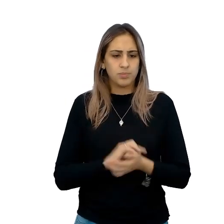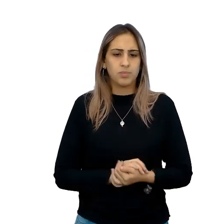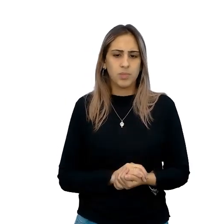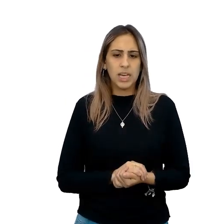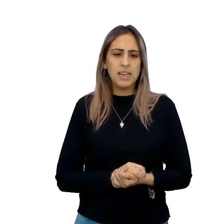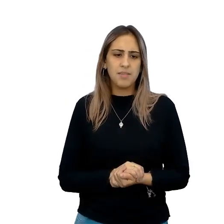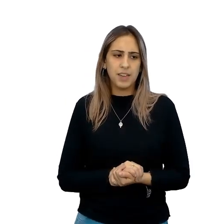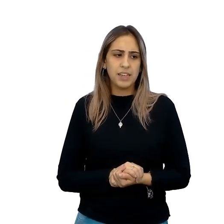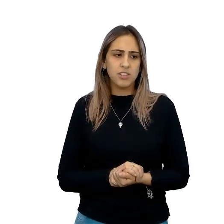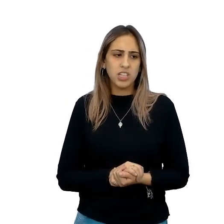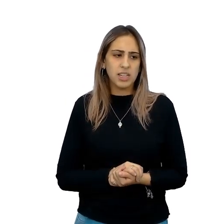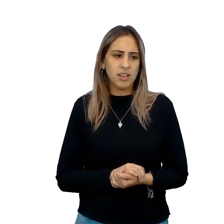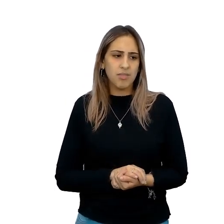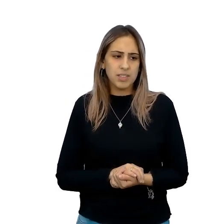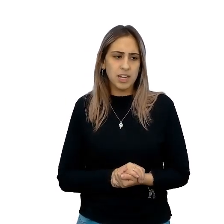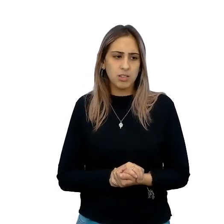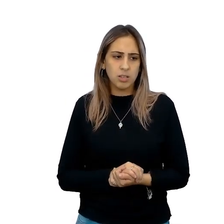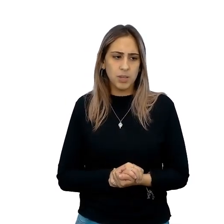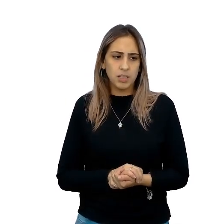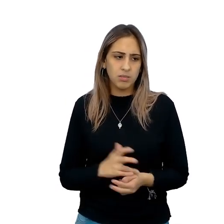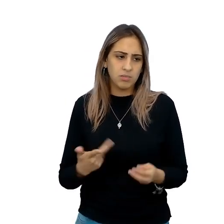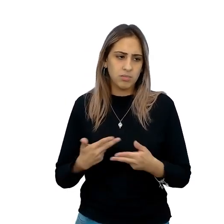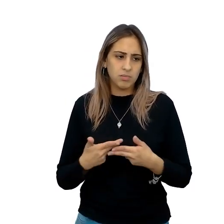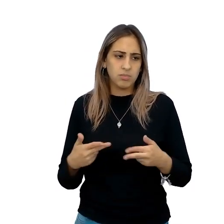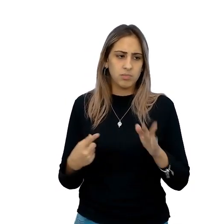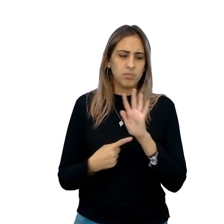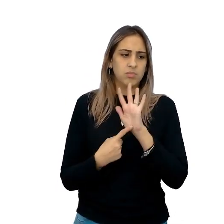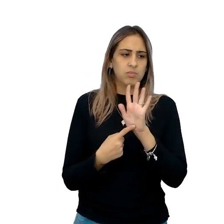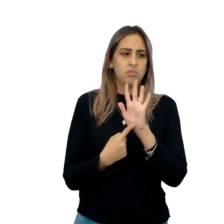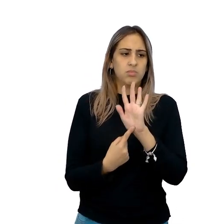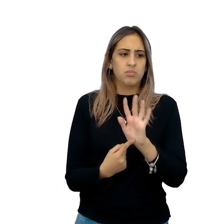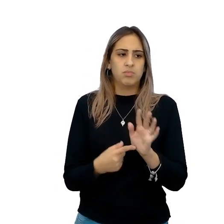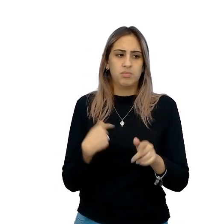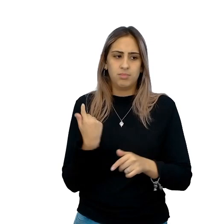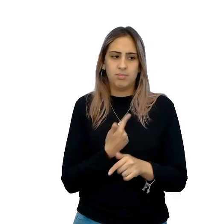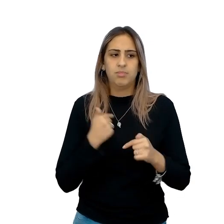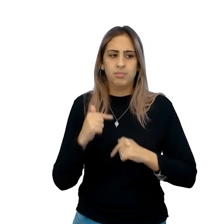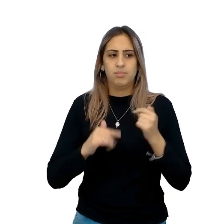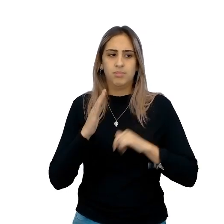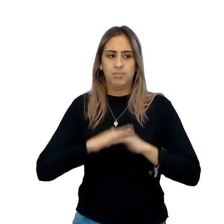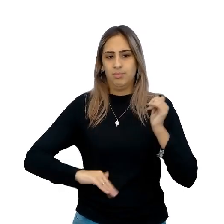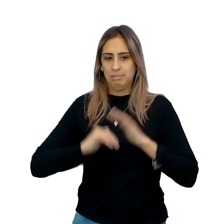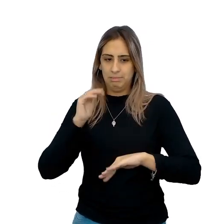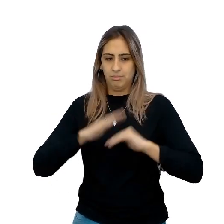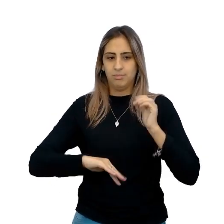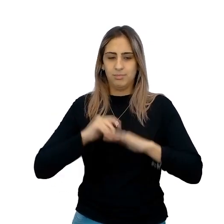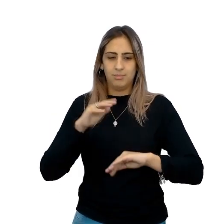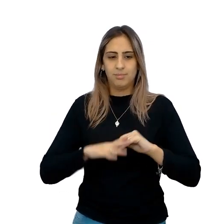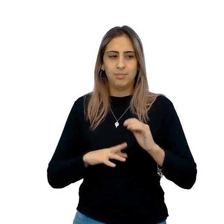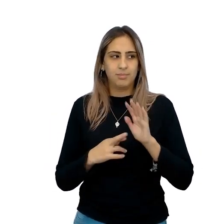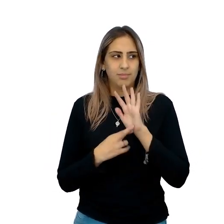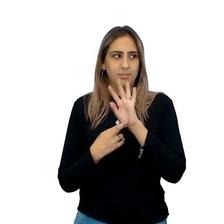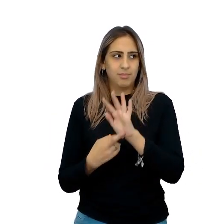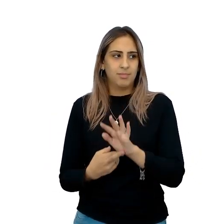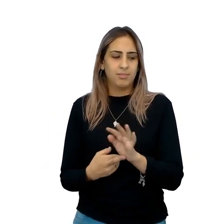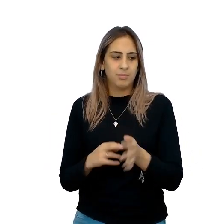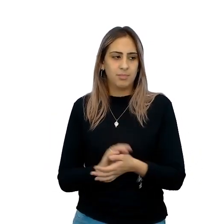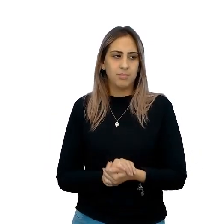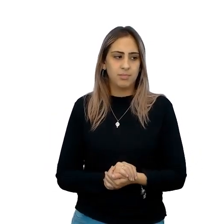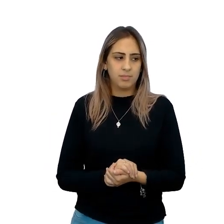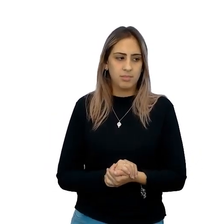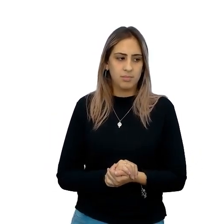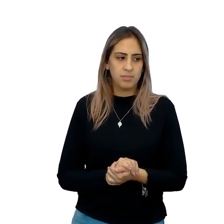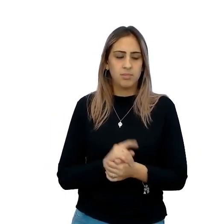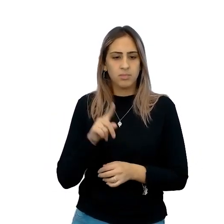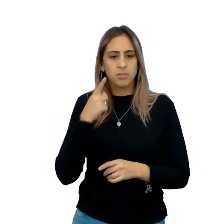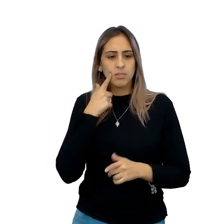tecnologias. Uma terceira, práticas experimentais, né? Como é importante a gente trabalhar com práticas experimentais. E resolução